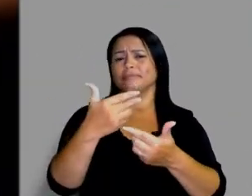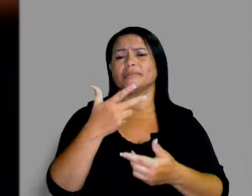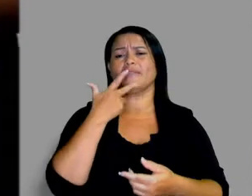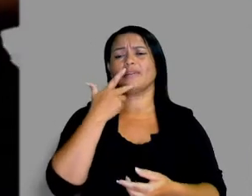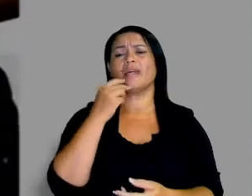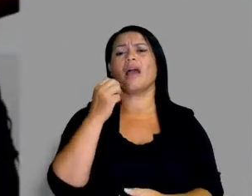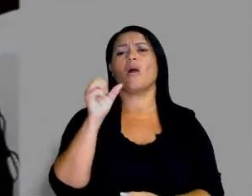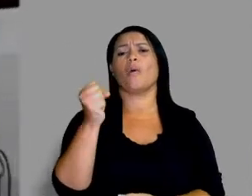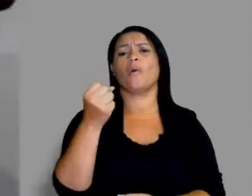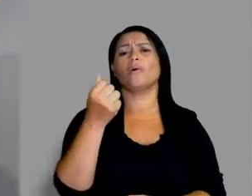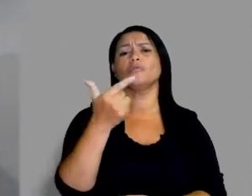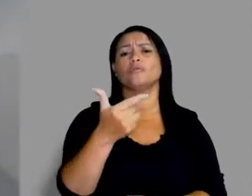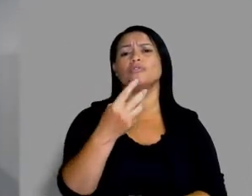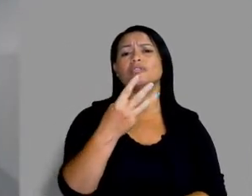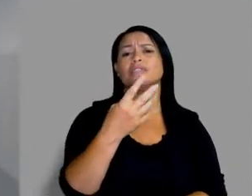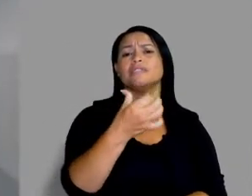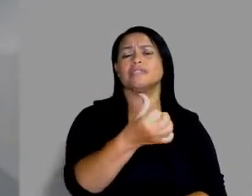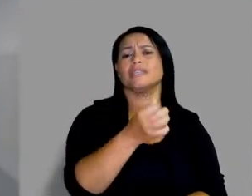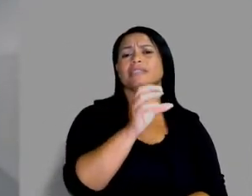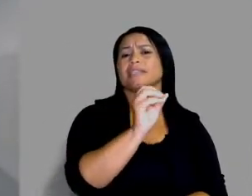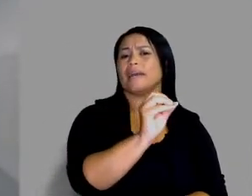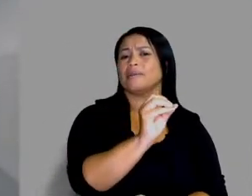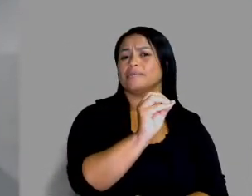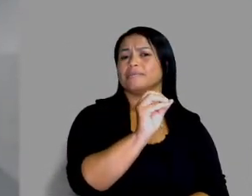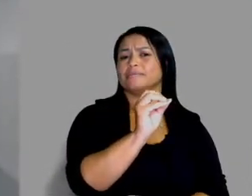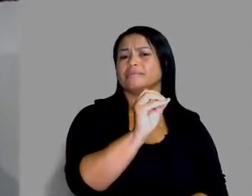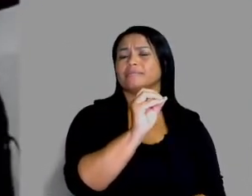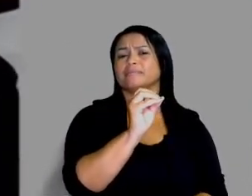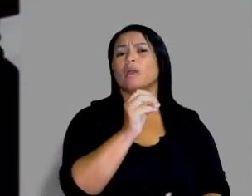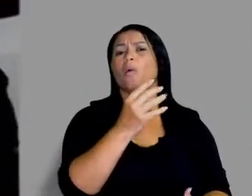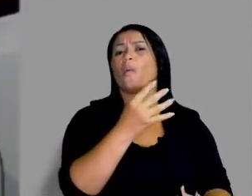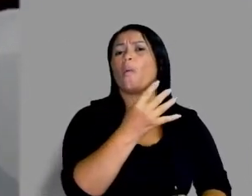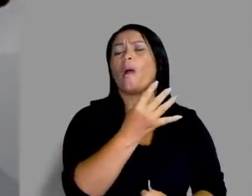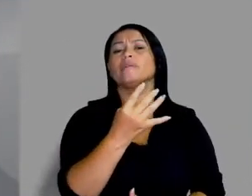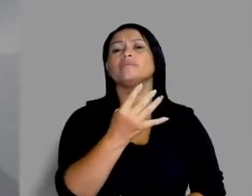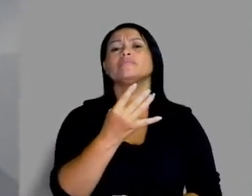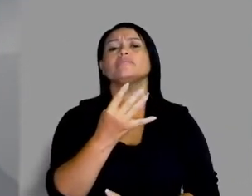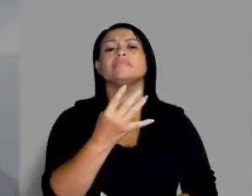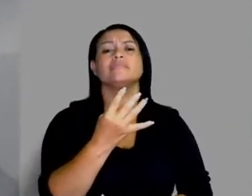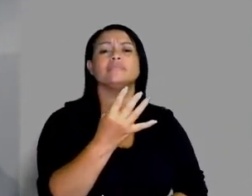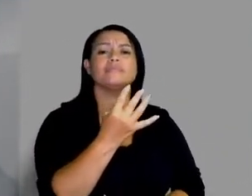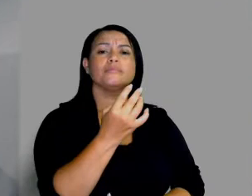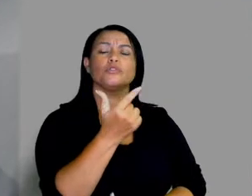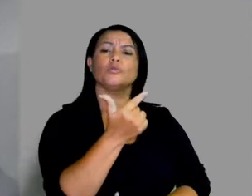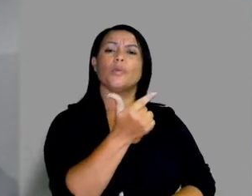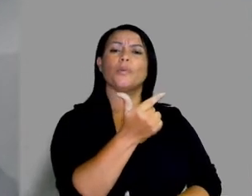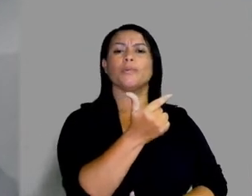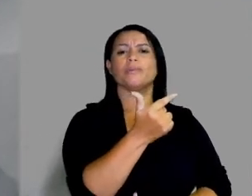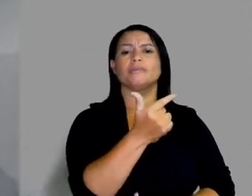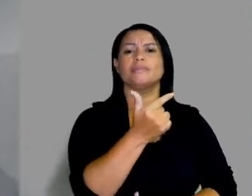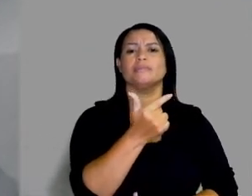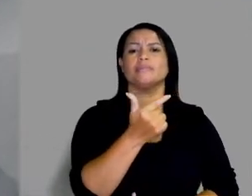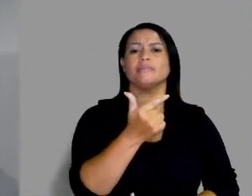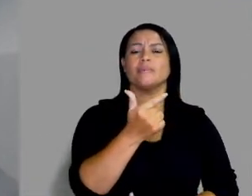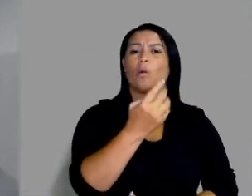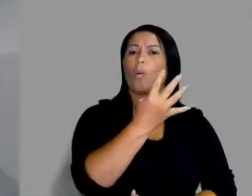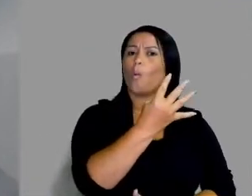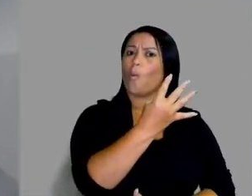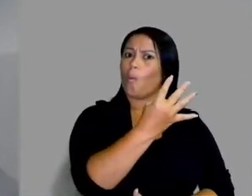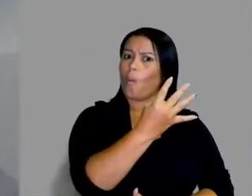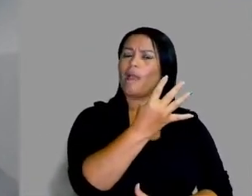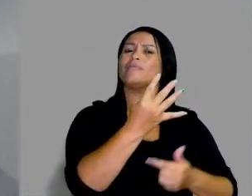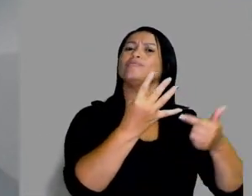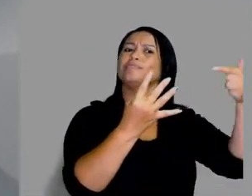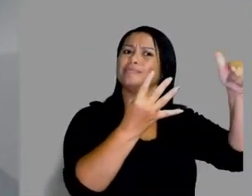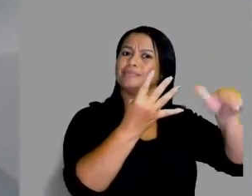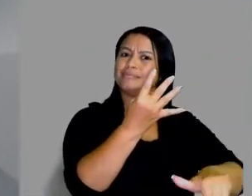tá? 6, 0, 4, 2,